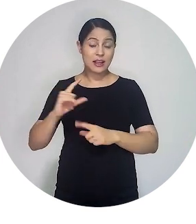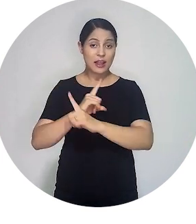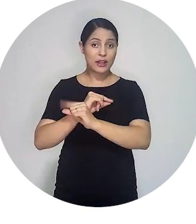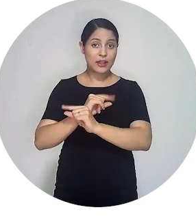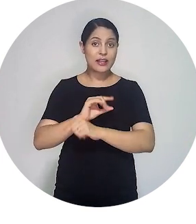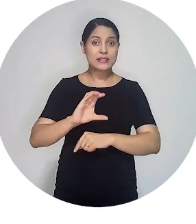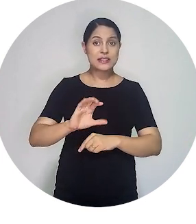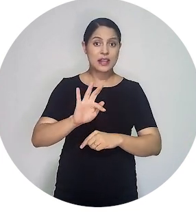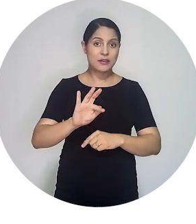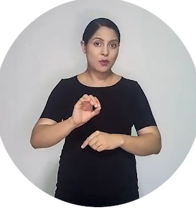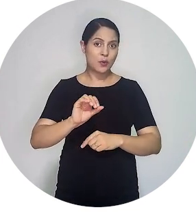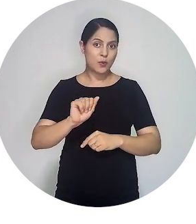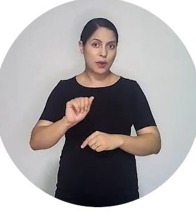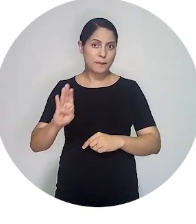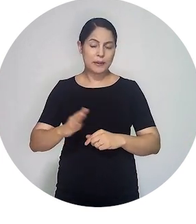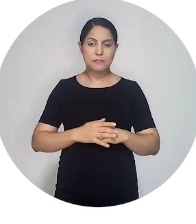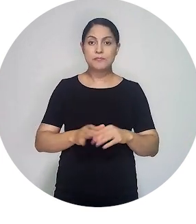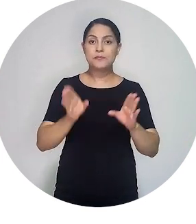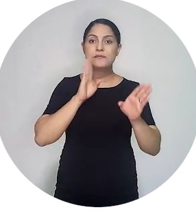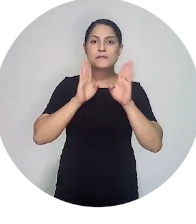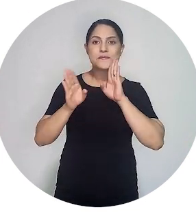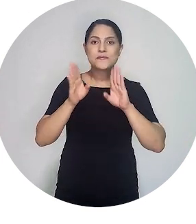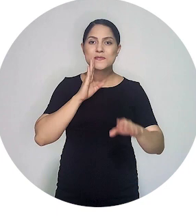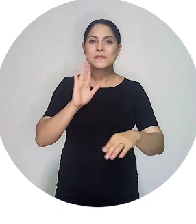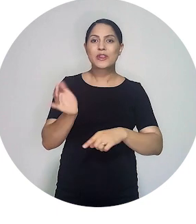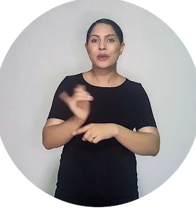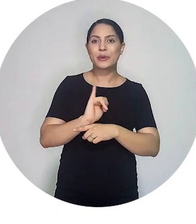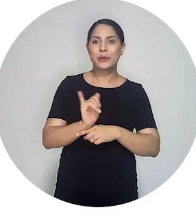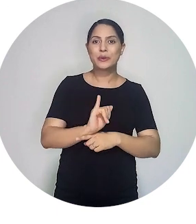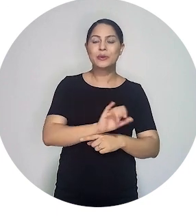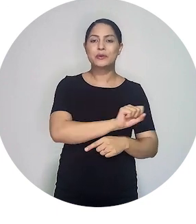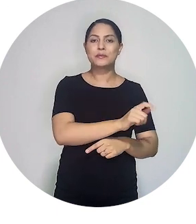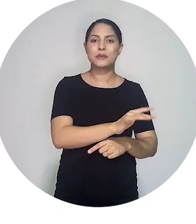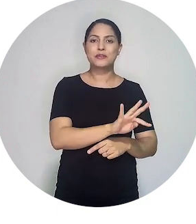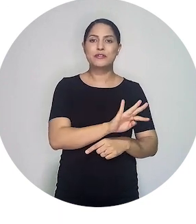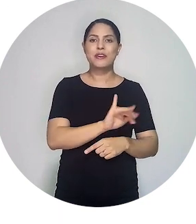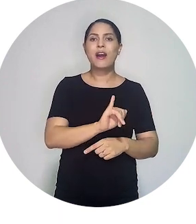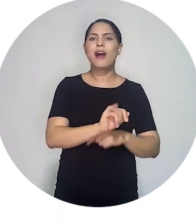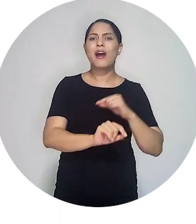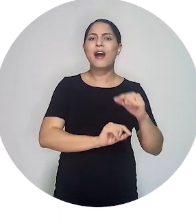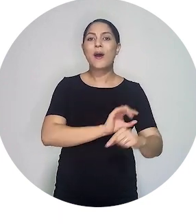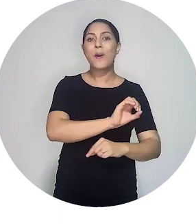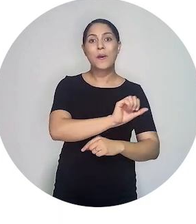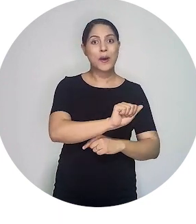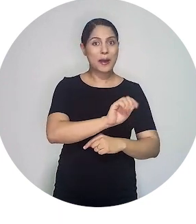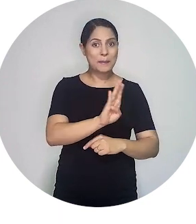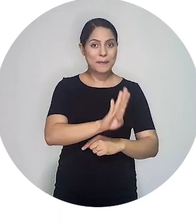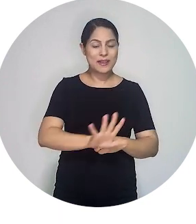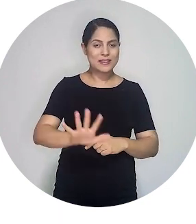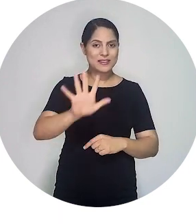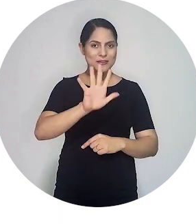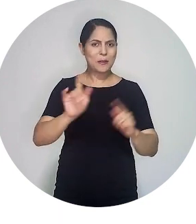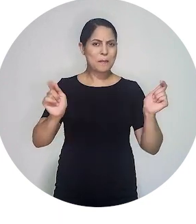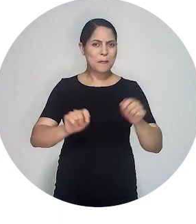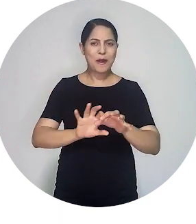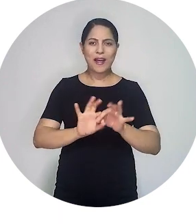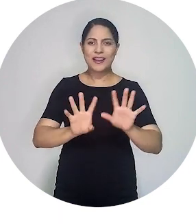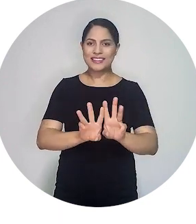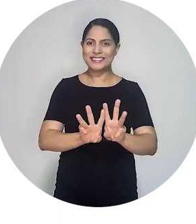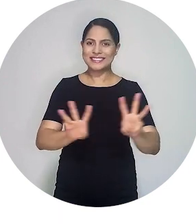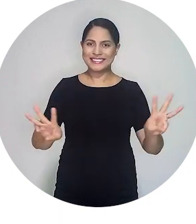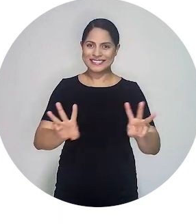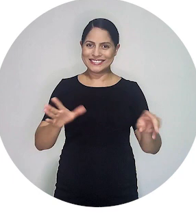do nosso universo OAB. No Instagram e no Twitter, você encontra a gente pelo arroba CFOB. Já no Facebook, YouTube e Spotify,